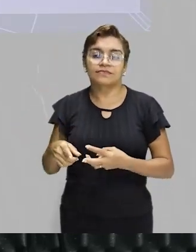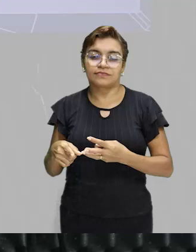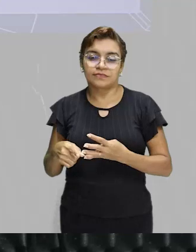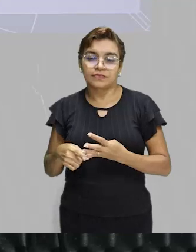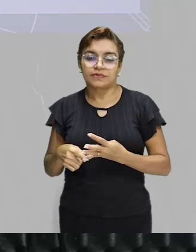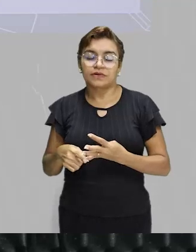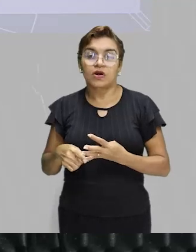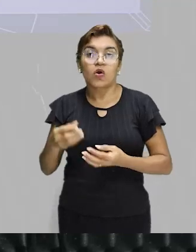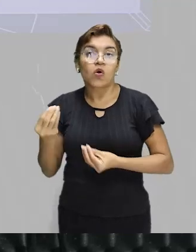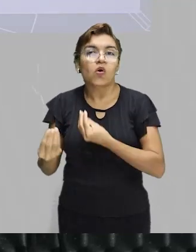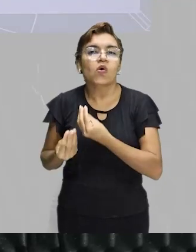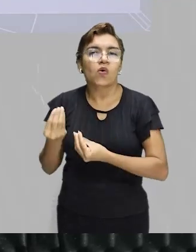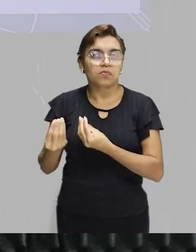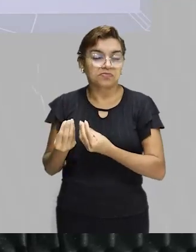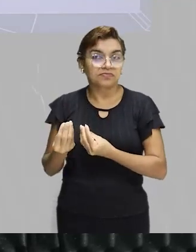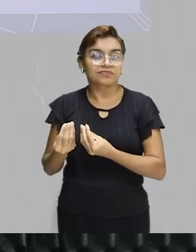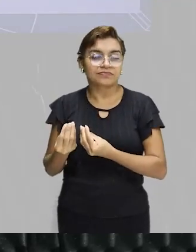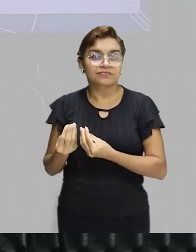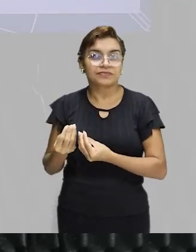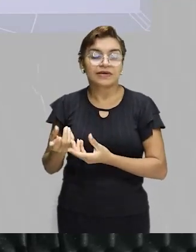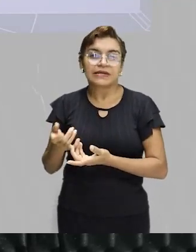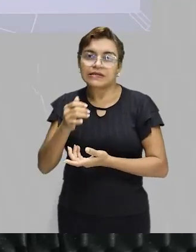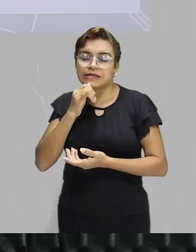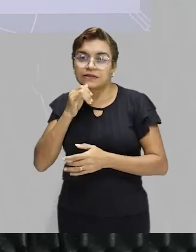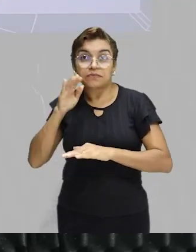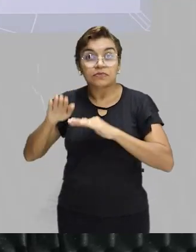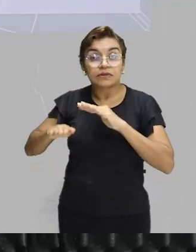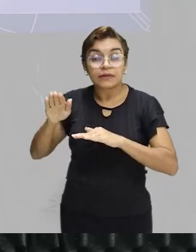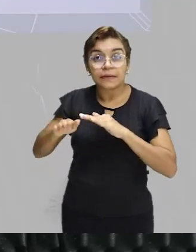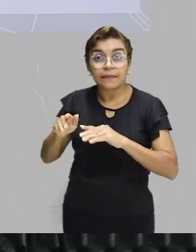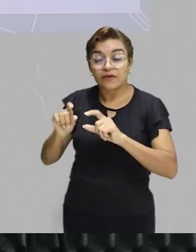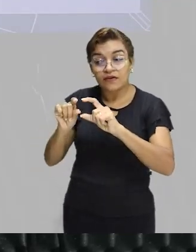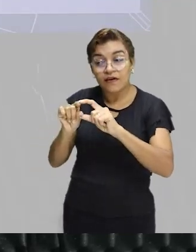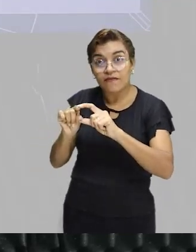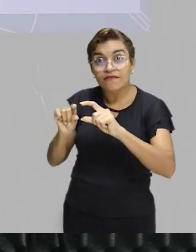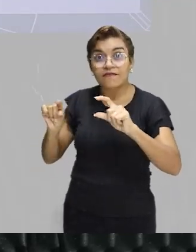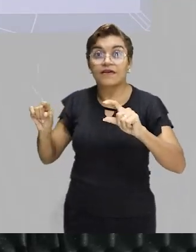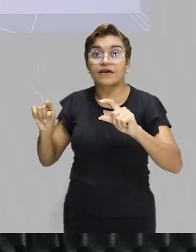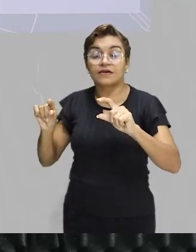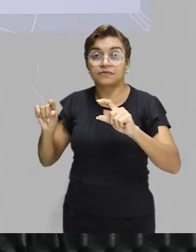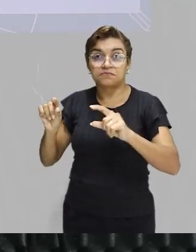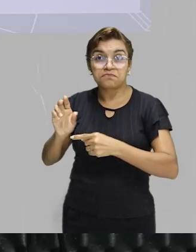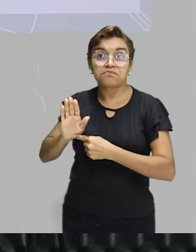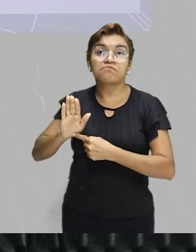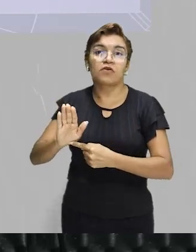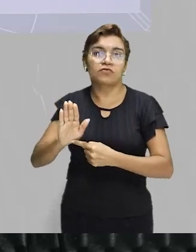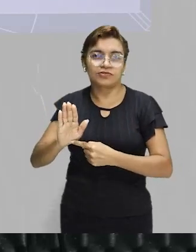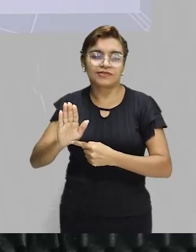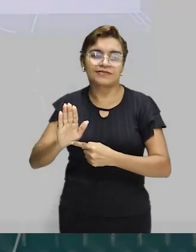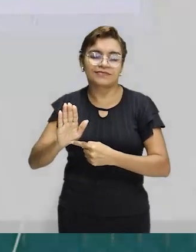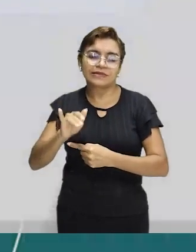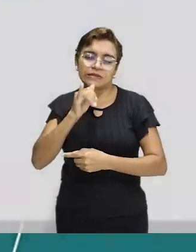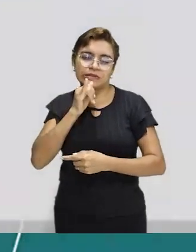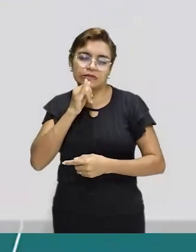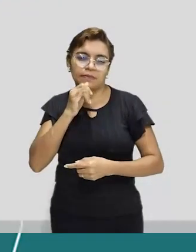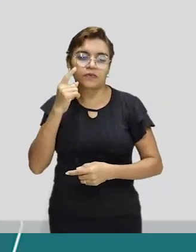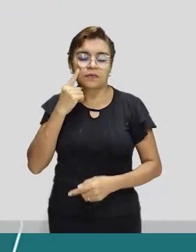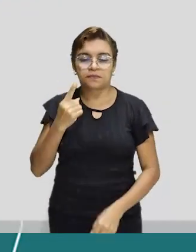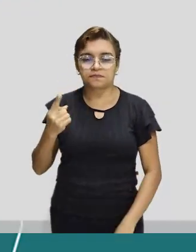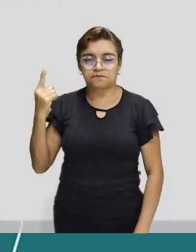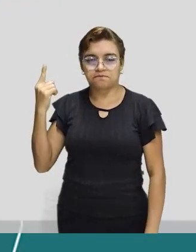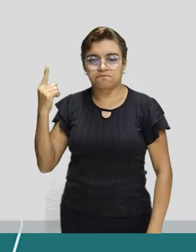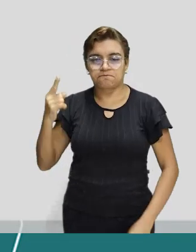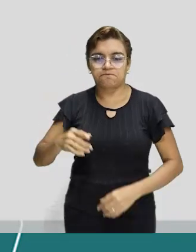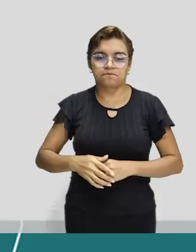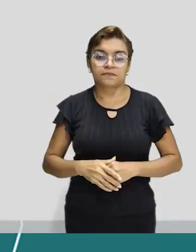como. Então, vai sempre depender do que o enunciado está pedindo para você, o que aquela questão quer abordar. Olha um exemplo comigo.